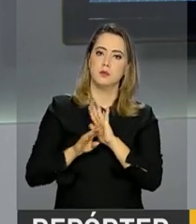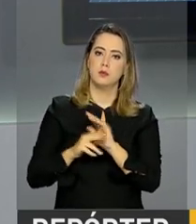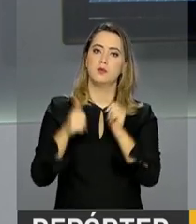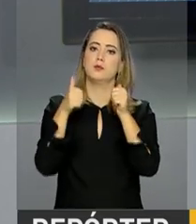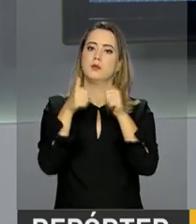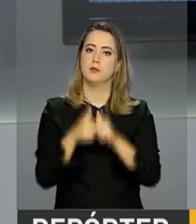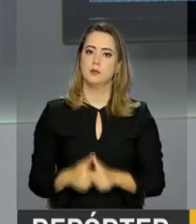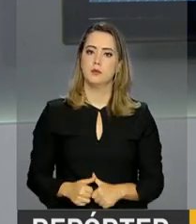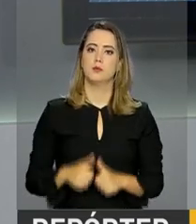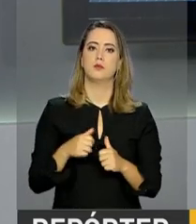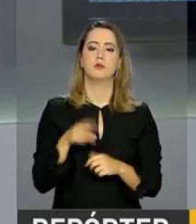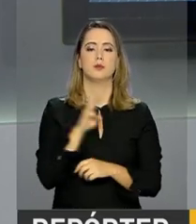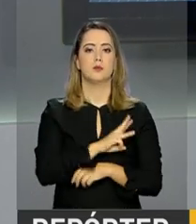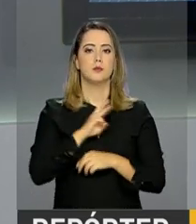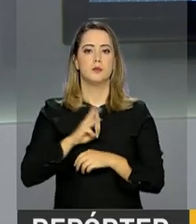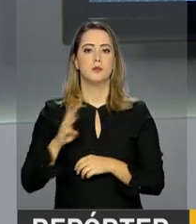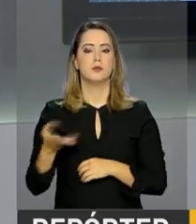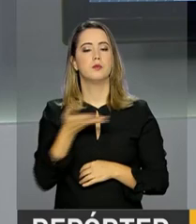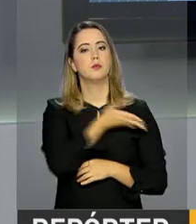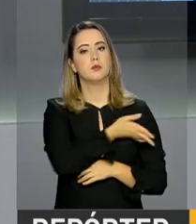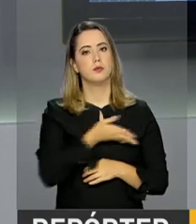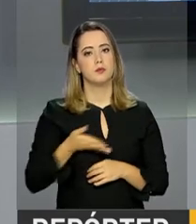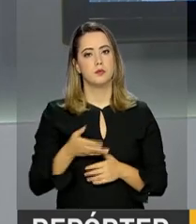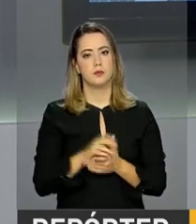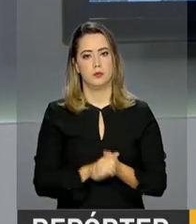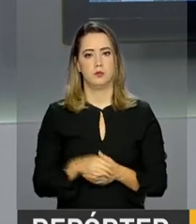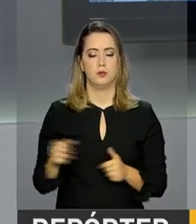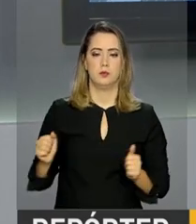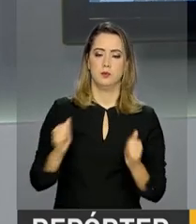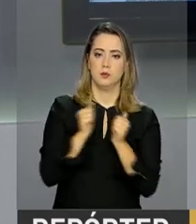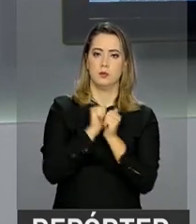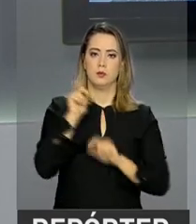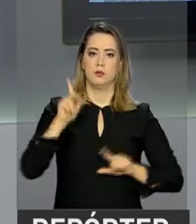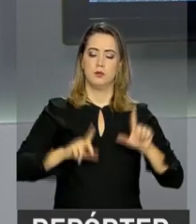nossa programação também está na página da NBR na internet.